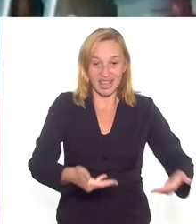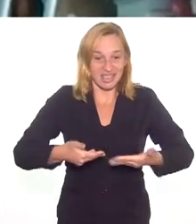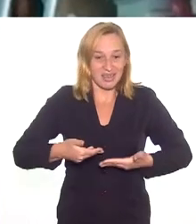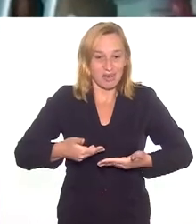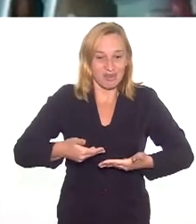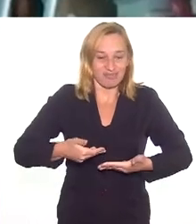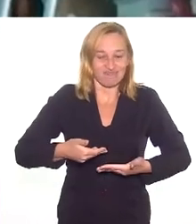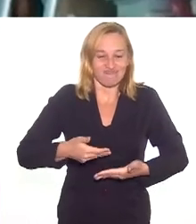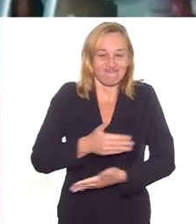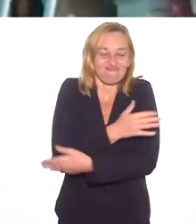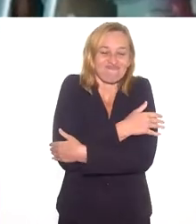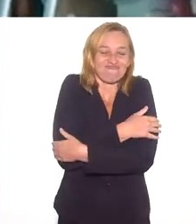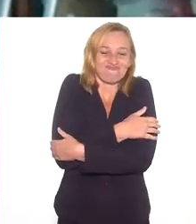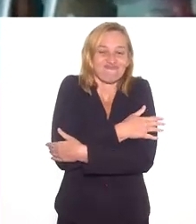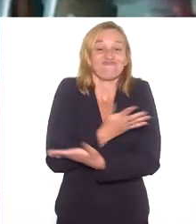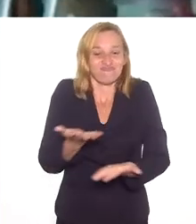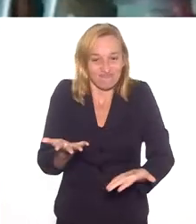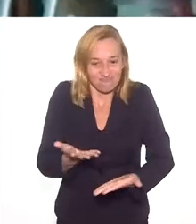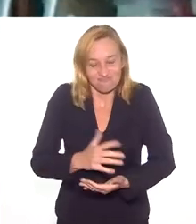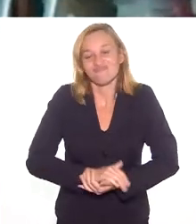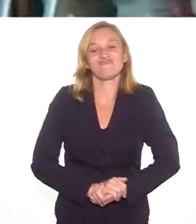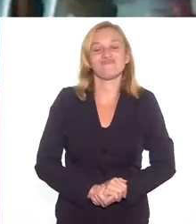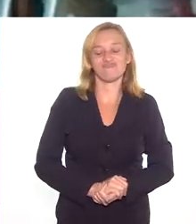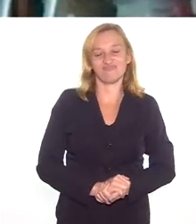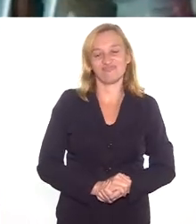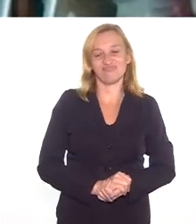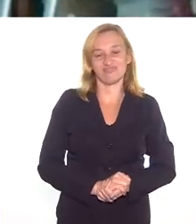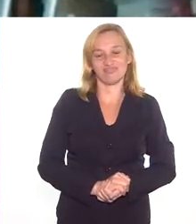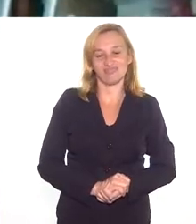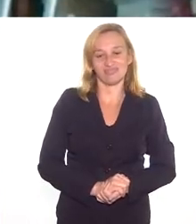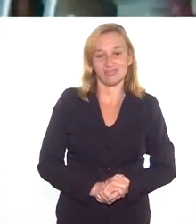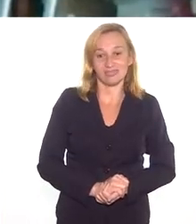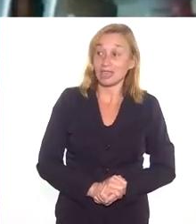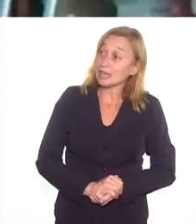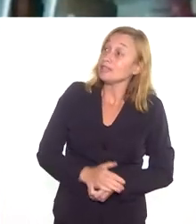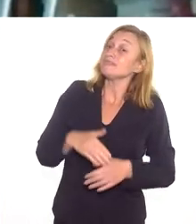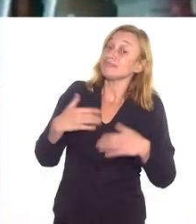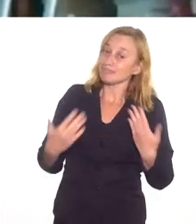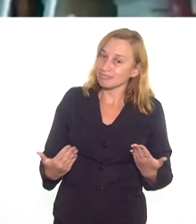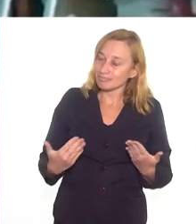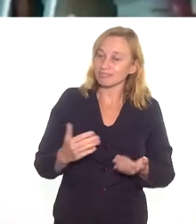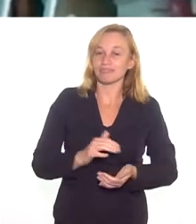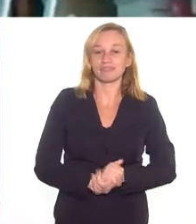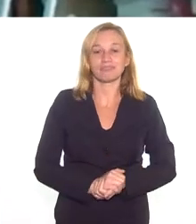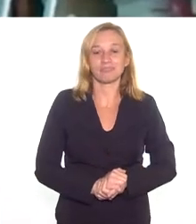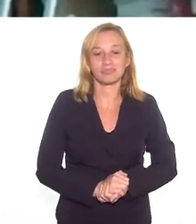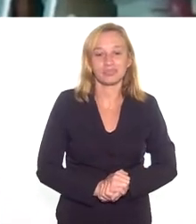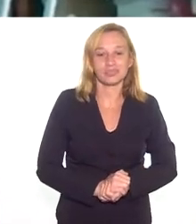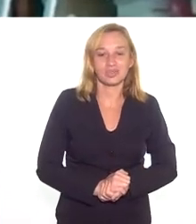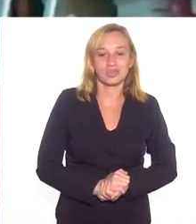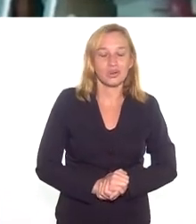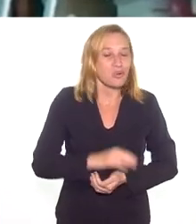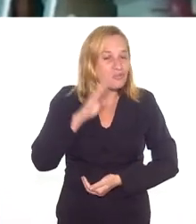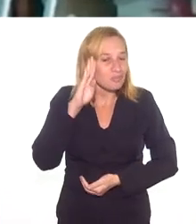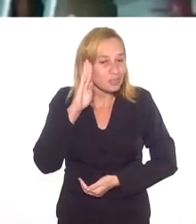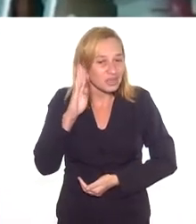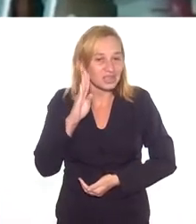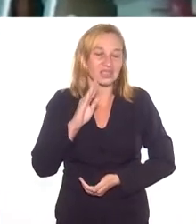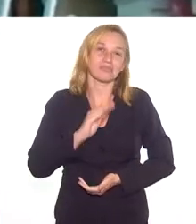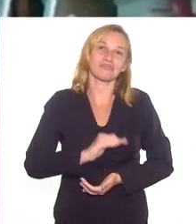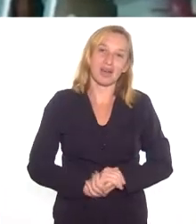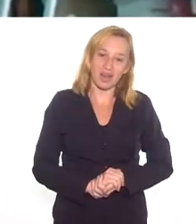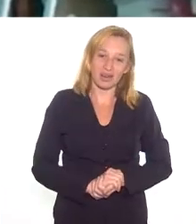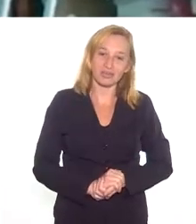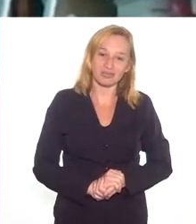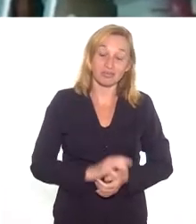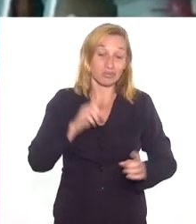de fato, ele me recebeu com os braços abertos. De braços abertos. Então, foi isso o